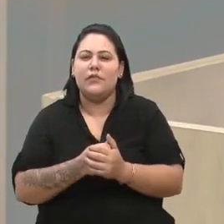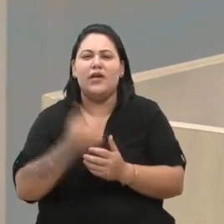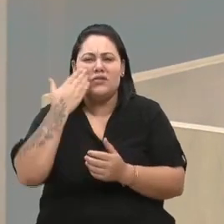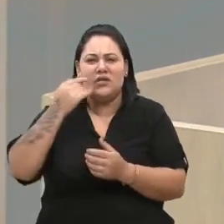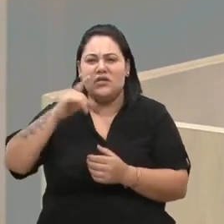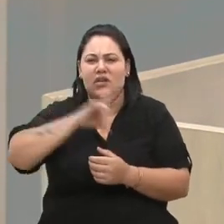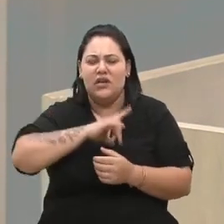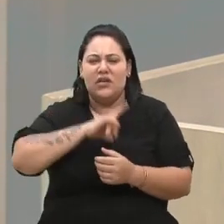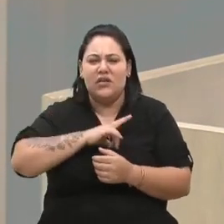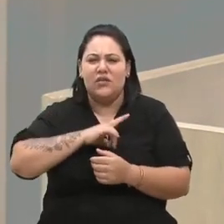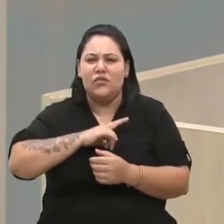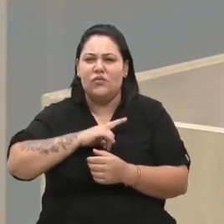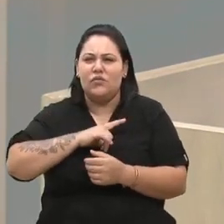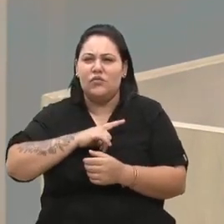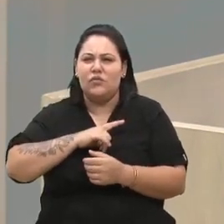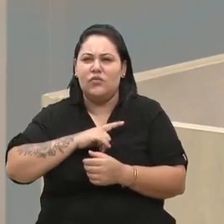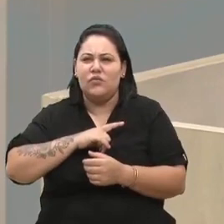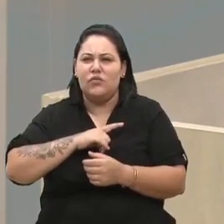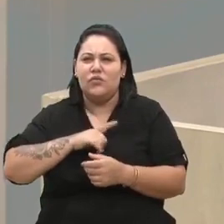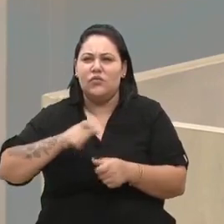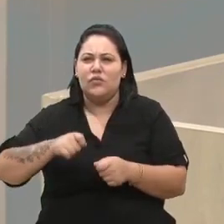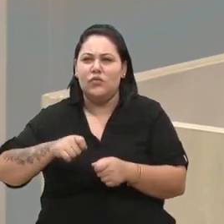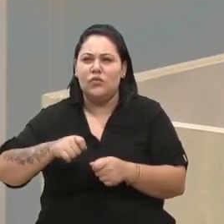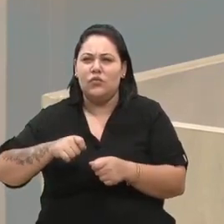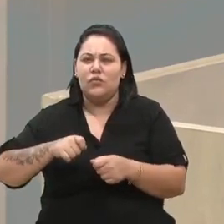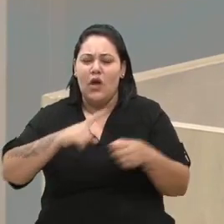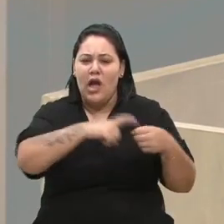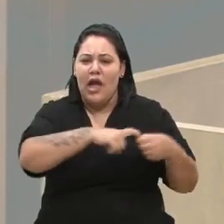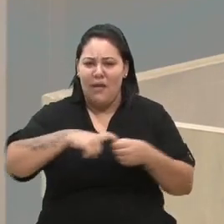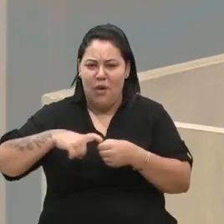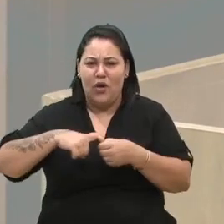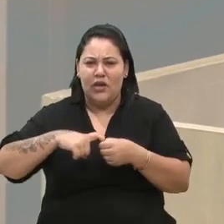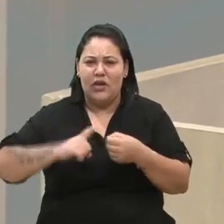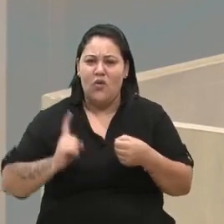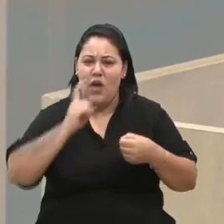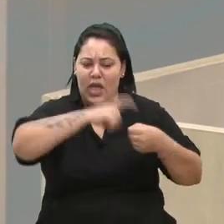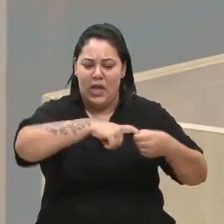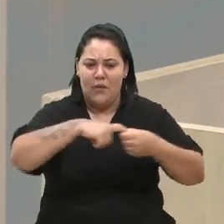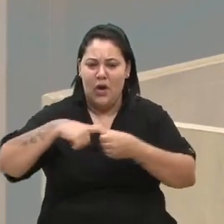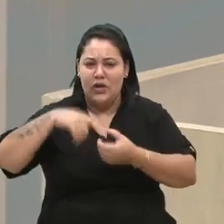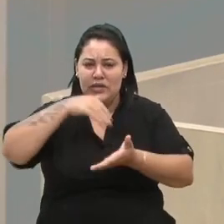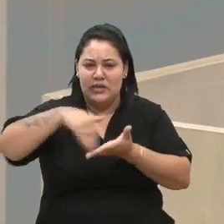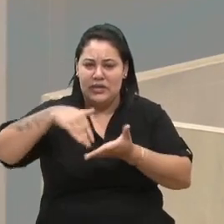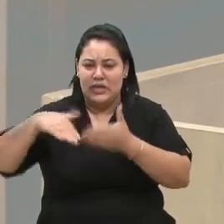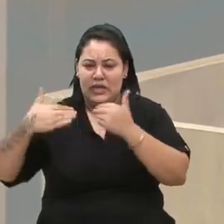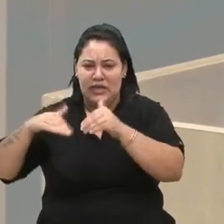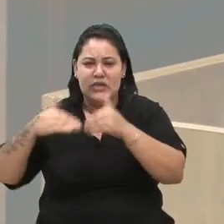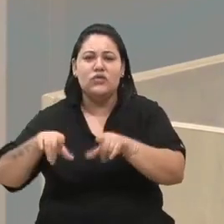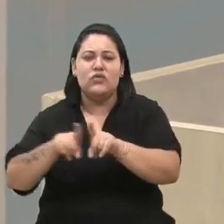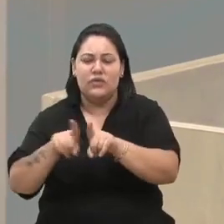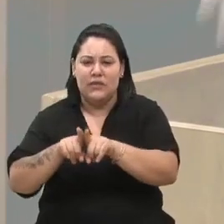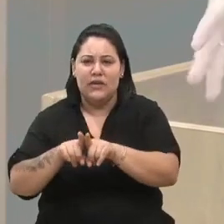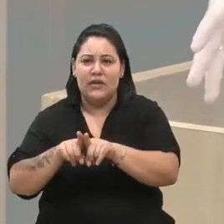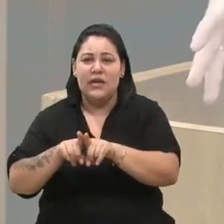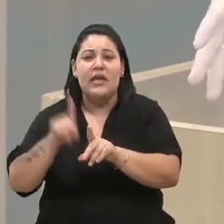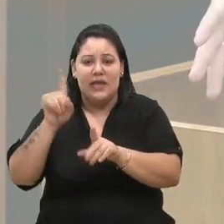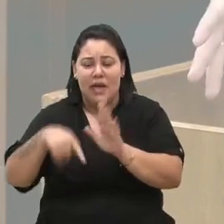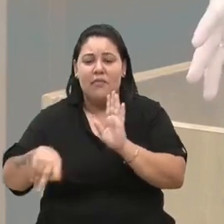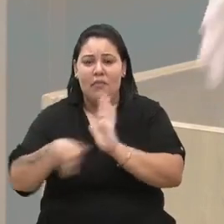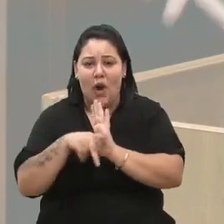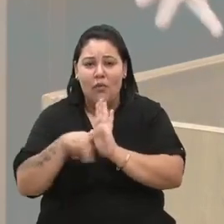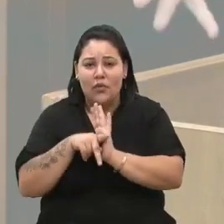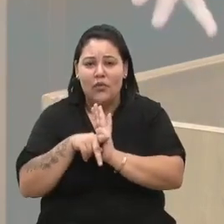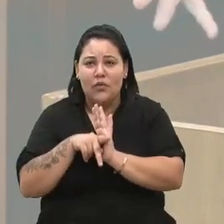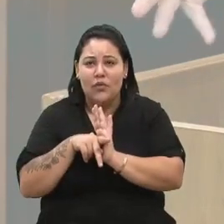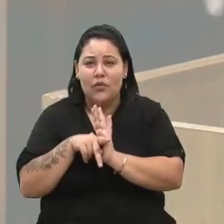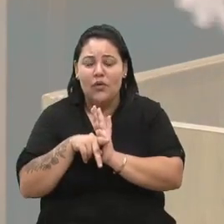uma carroça, não é carroça, um reboque, que tem um reboque lá na Secretaria de Trânsito. Tem um reboque que é para cavalo.